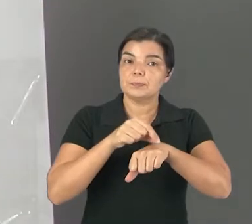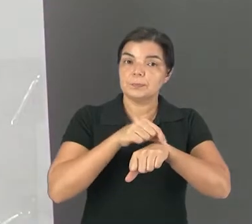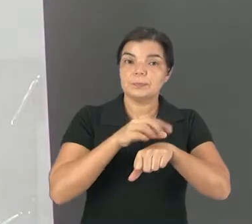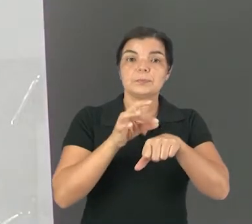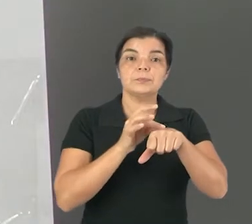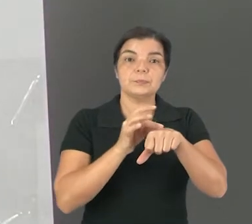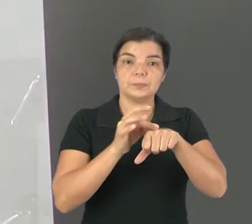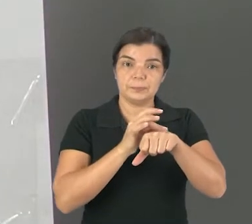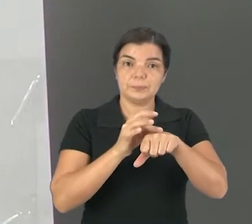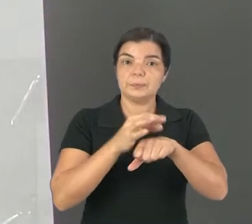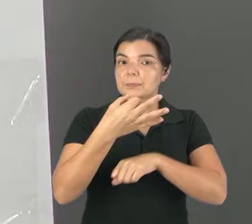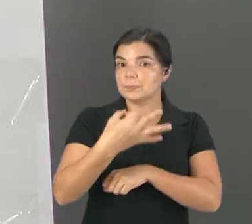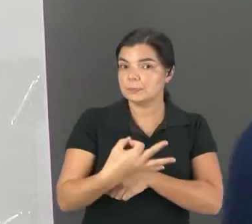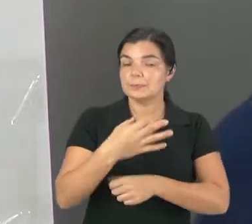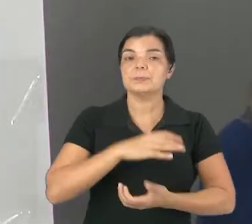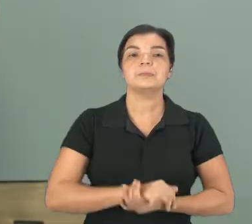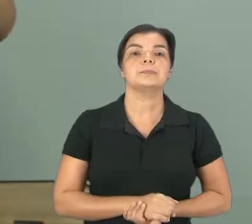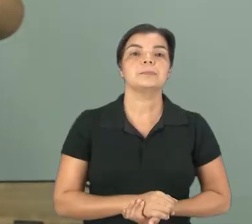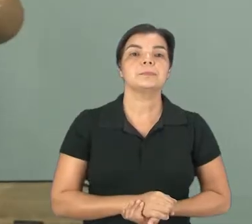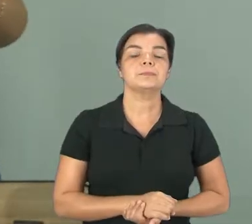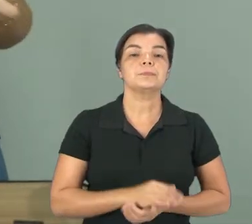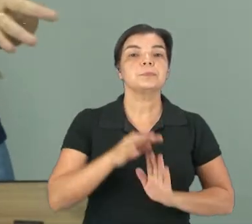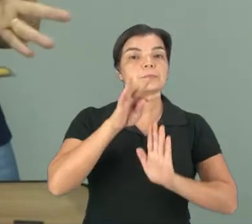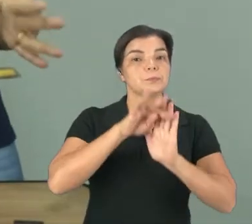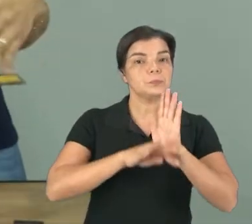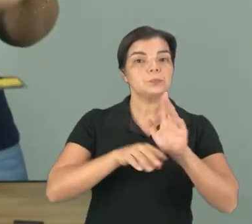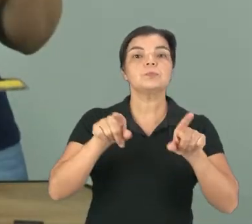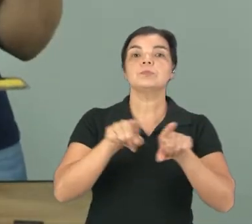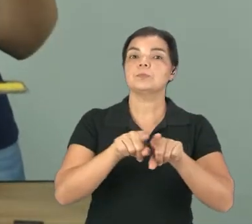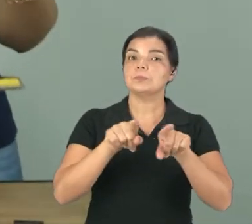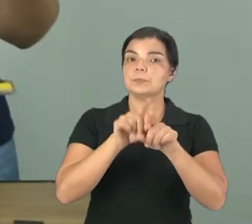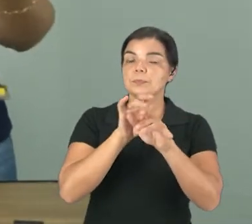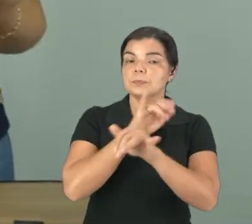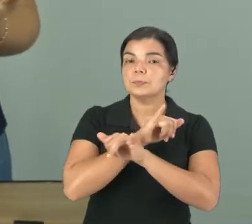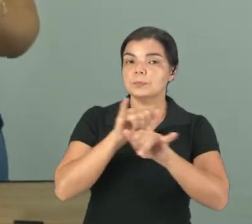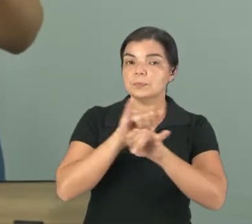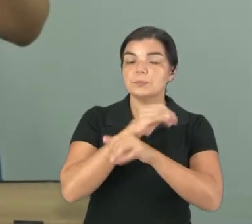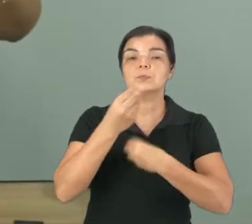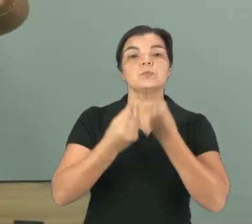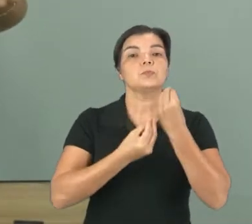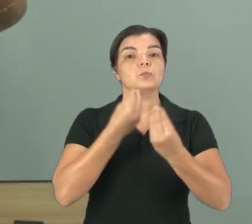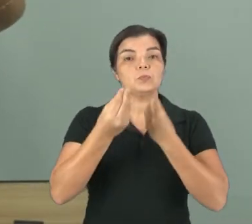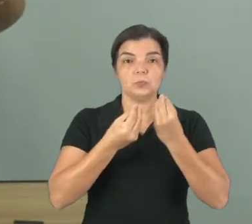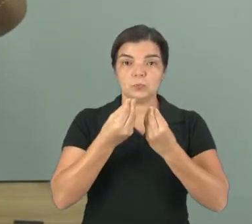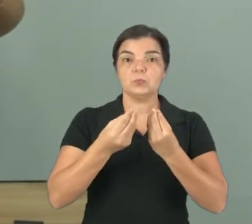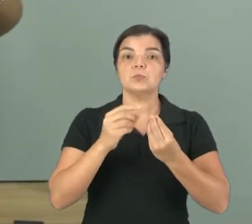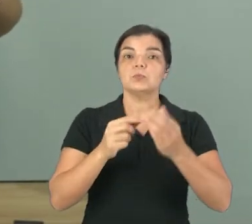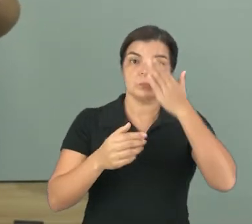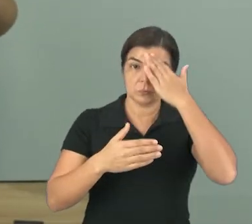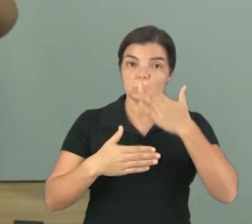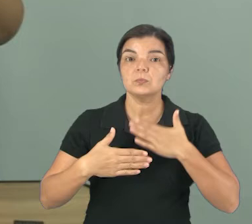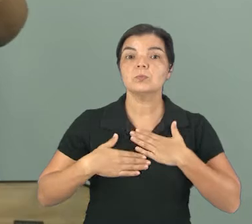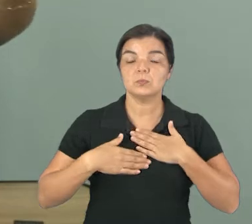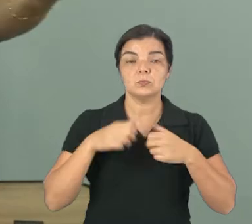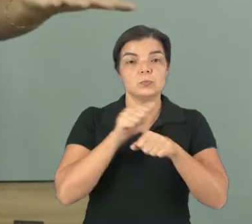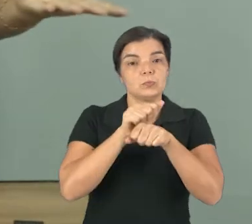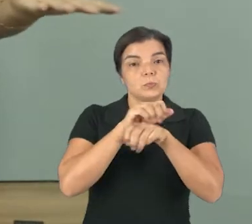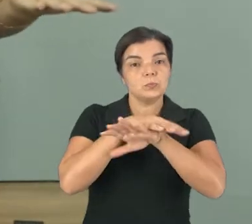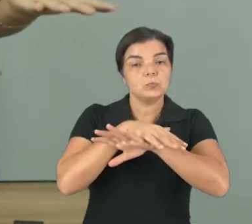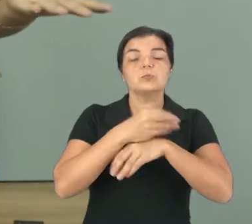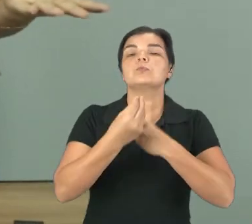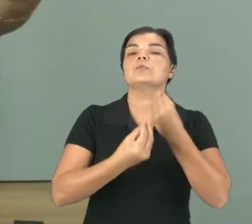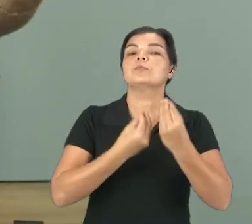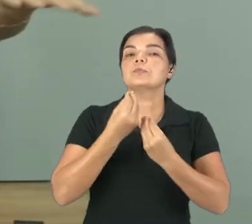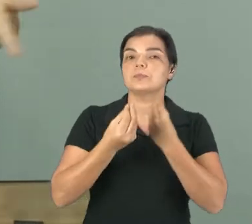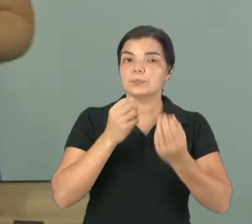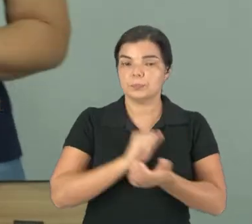pretas, certo? Muito bem. O texto também nos fala sobre como é o corpo da Joaninha. Você lembra disso? Como que é o